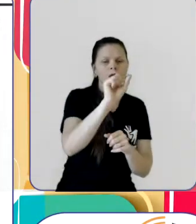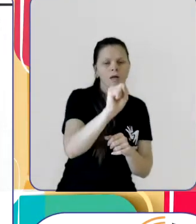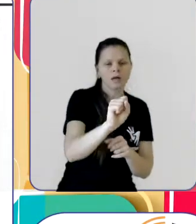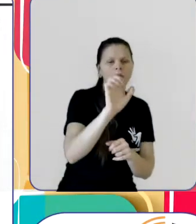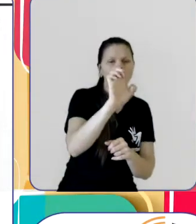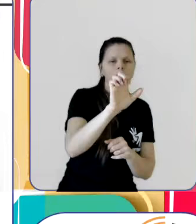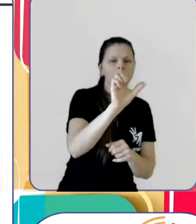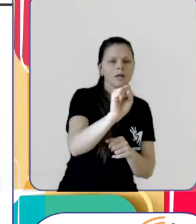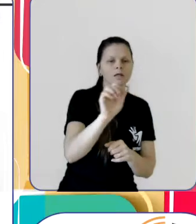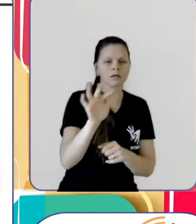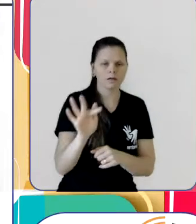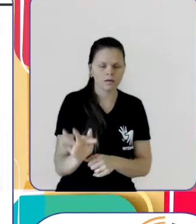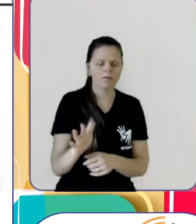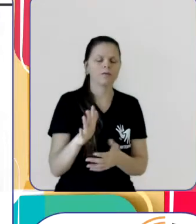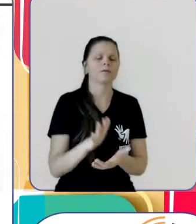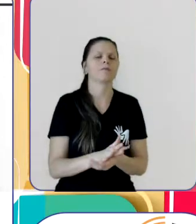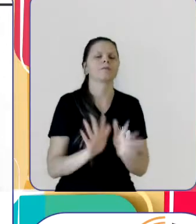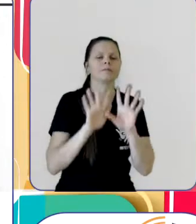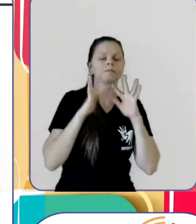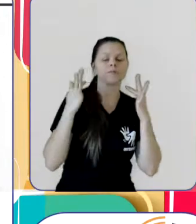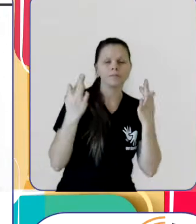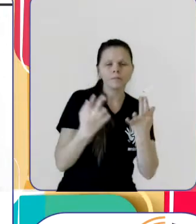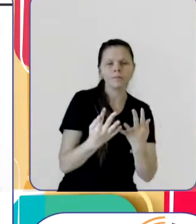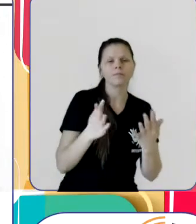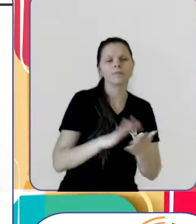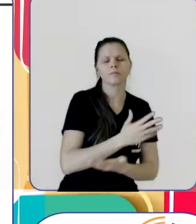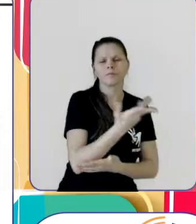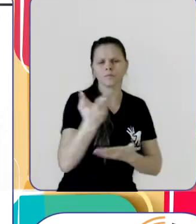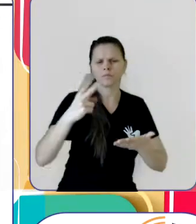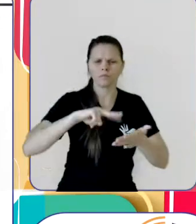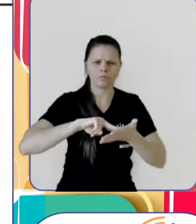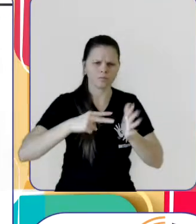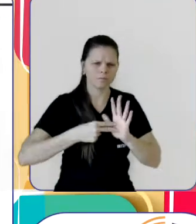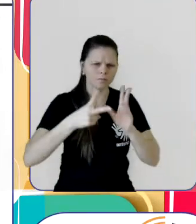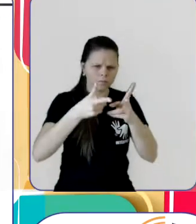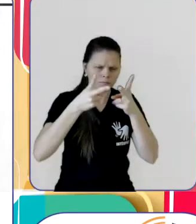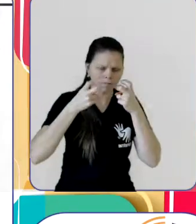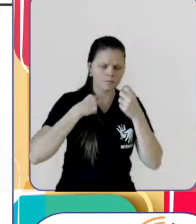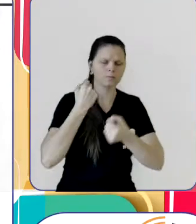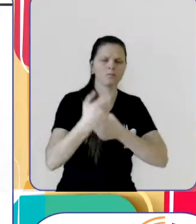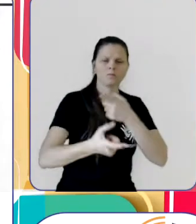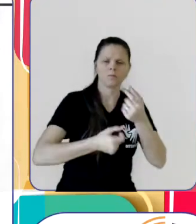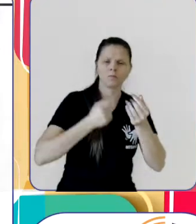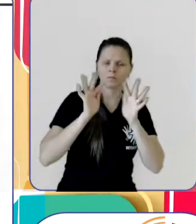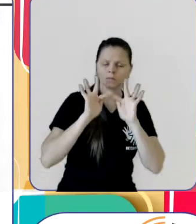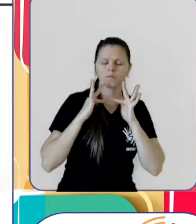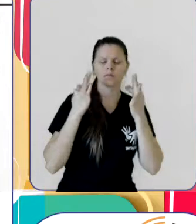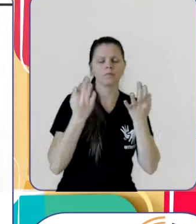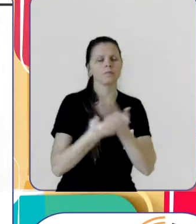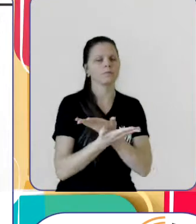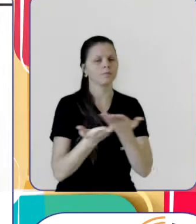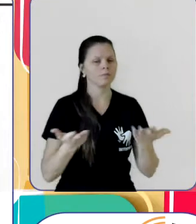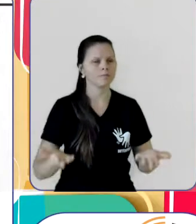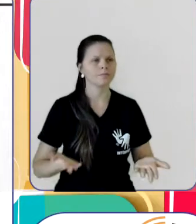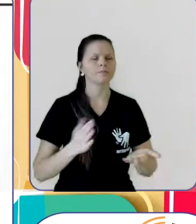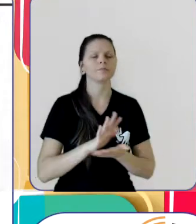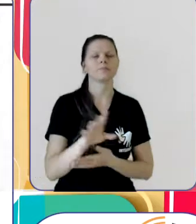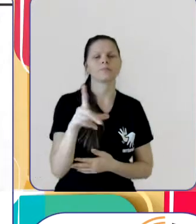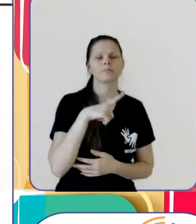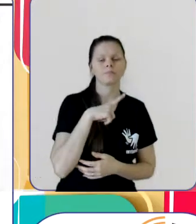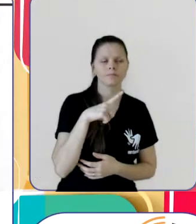é dessa estratégia de saúde familiar. Eu acho que vocês já devem ter percebido, alguém da família de vocês já deve